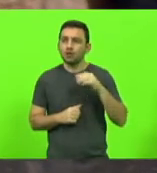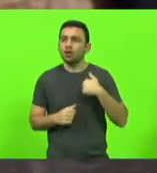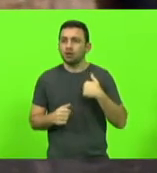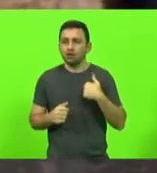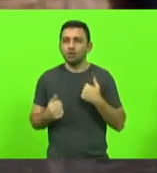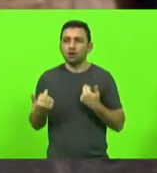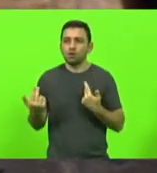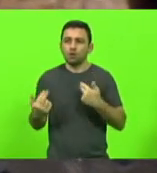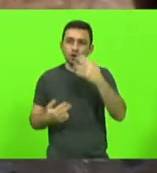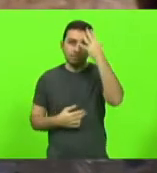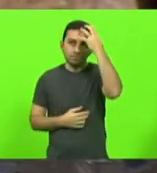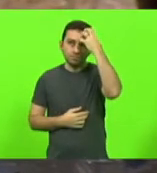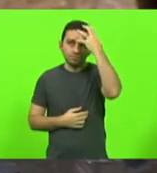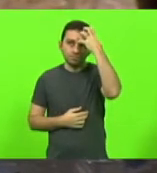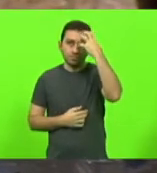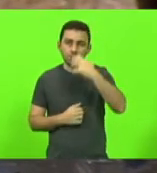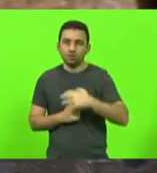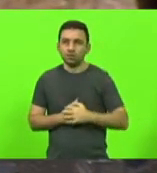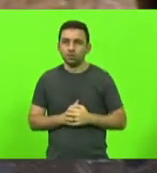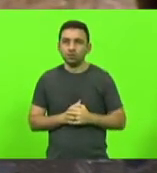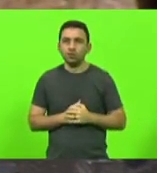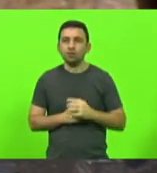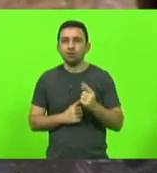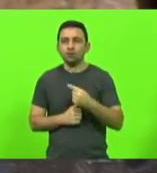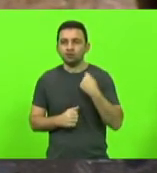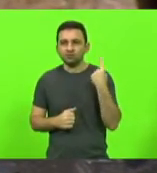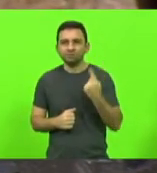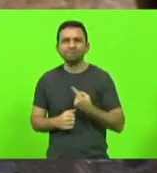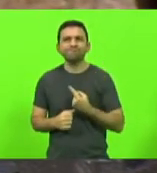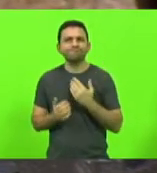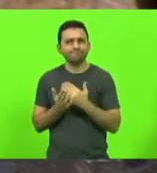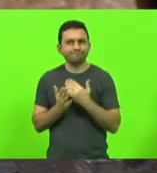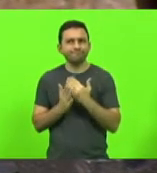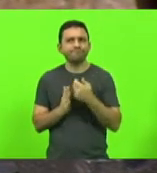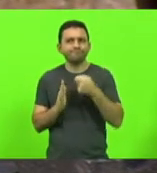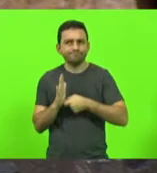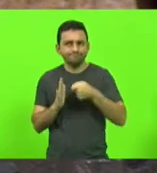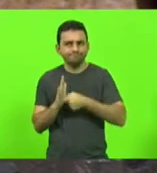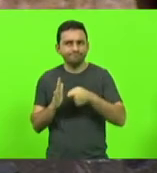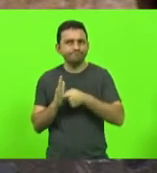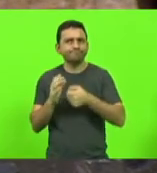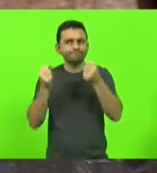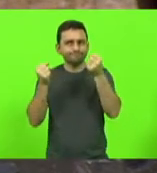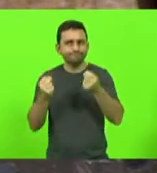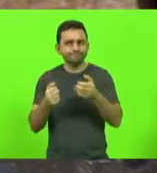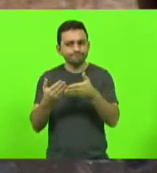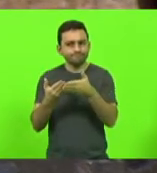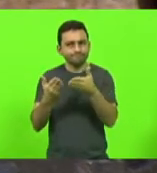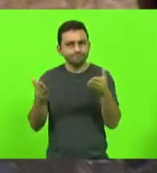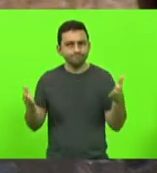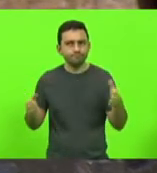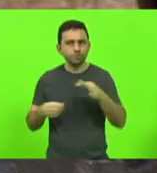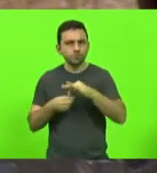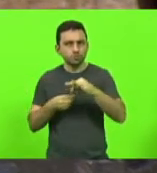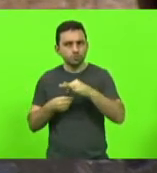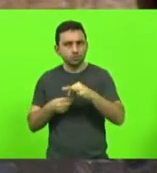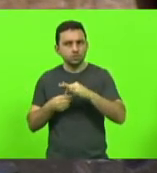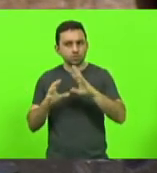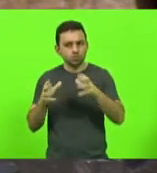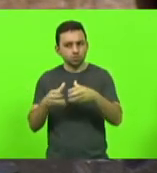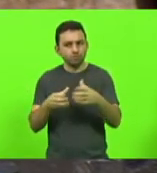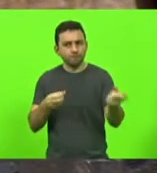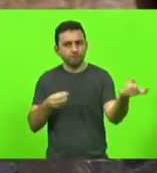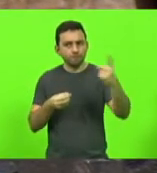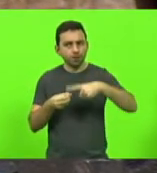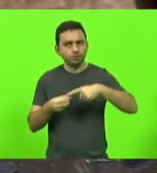Ismael aqui, a minha voz. Nós fizemos aí pesadas cobranças a várias instituições e órgãos que retornassem atividade